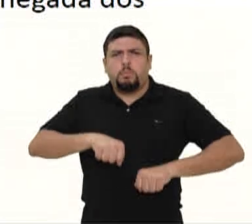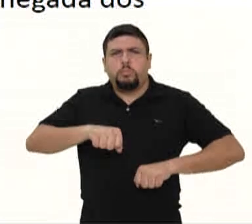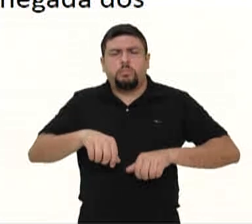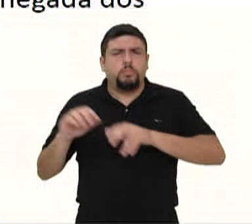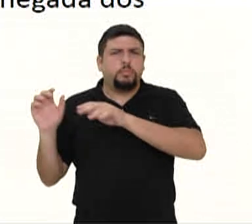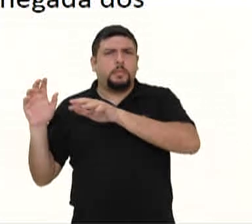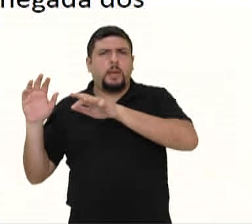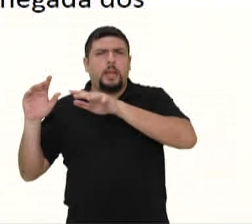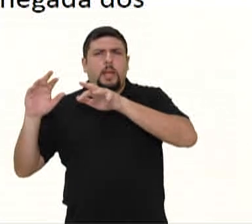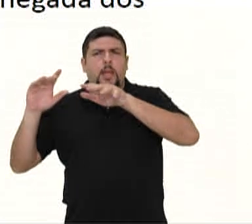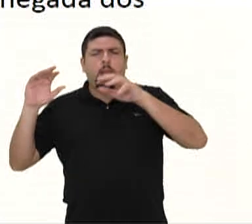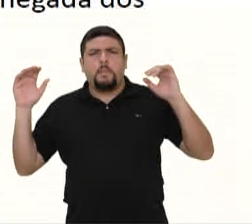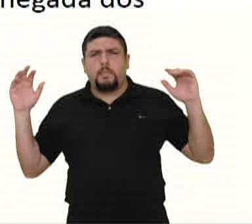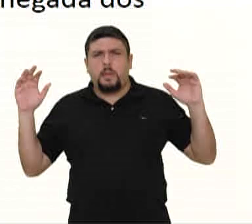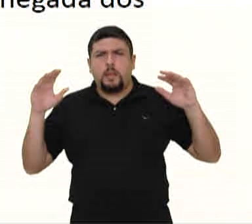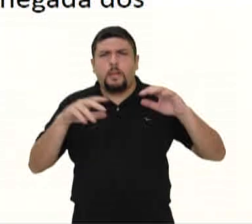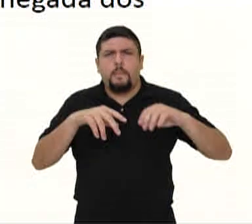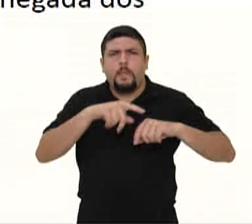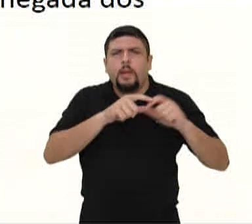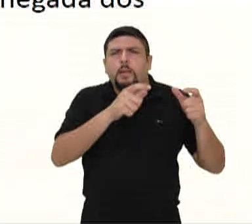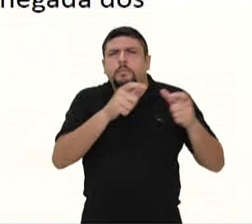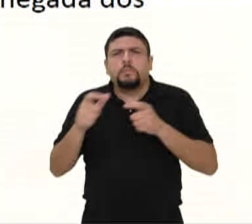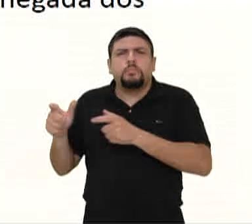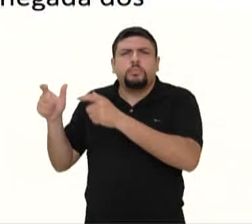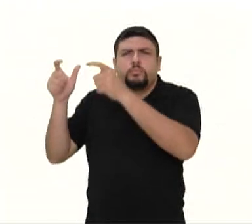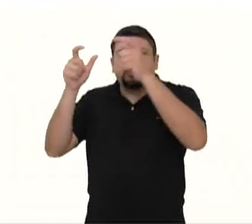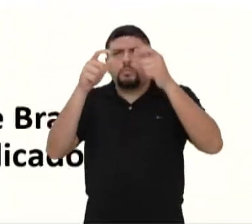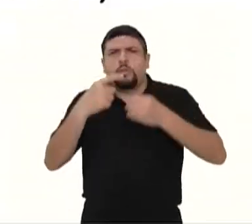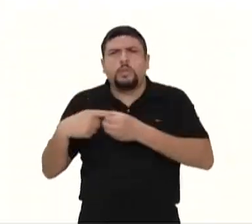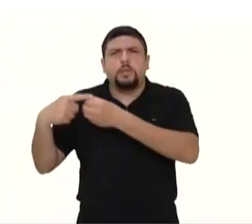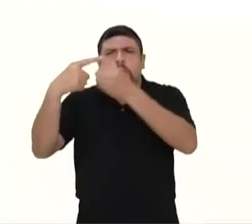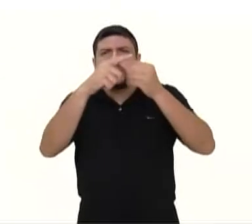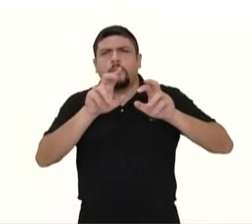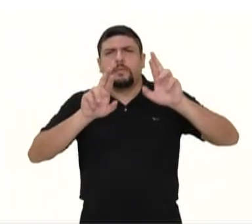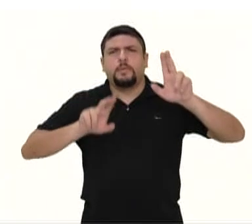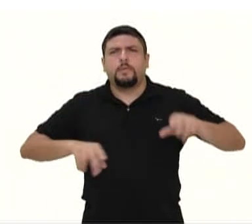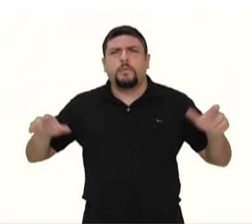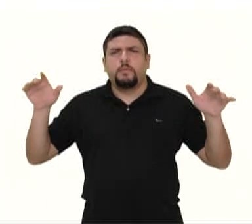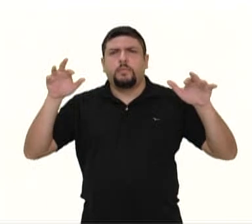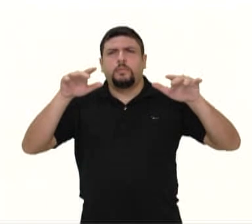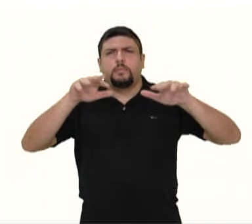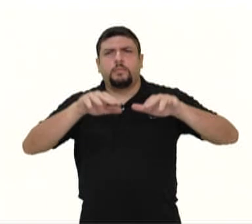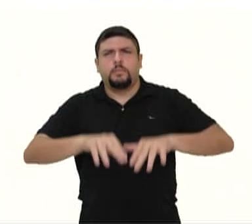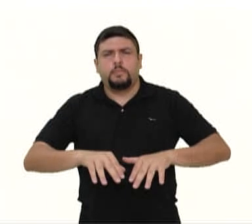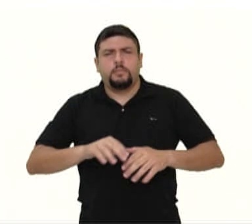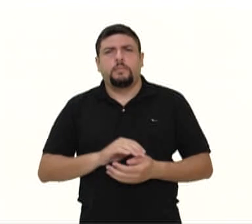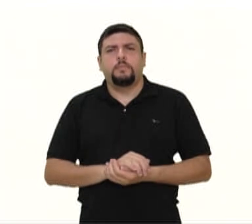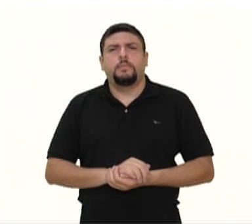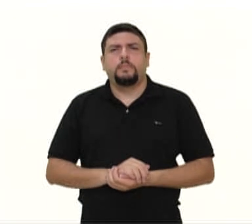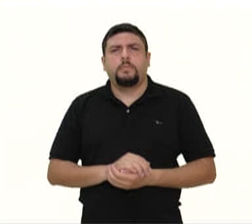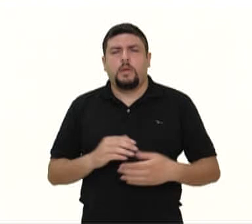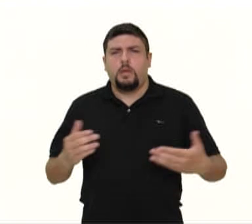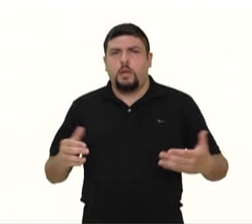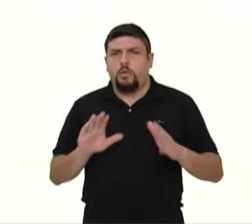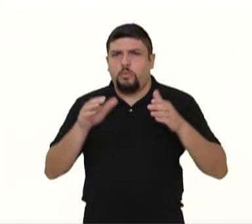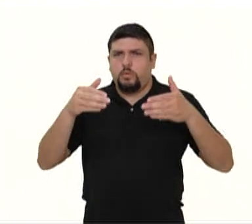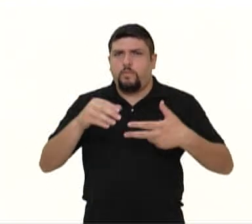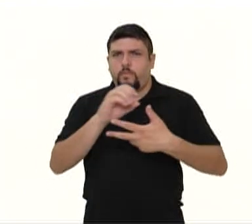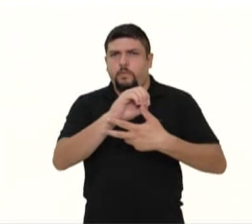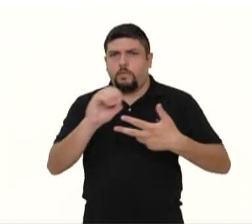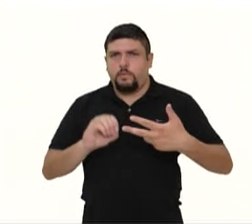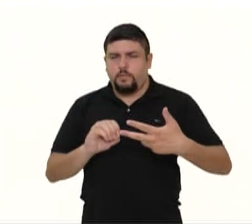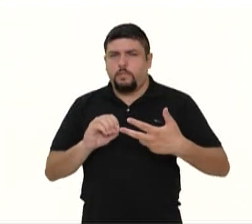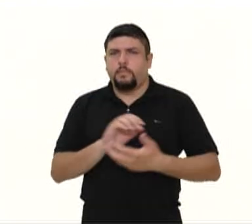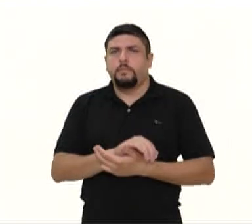chegando de tantos povoados, tantas cidades. Muito bem, o Foco no Enem traz a proposta.